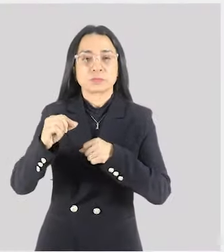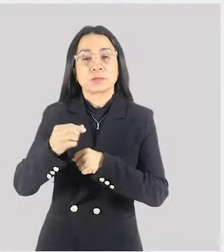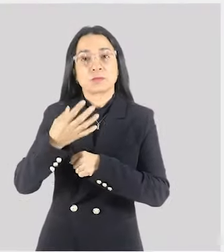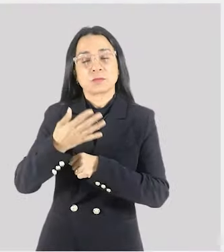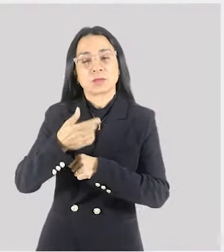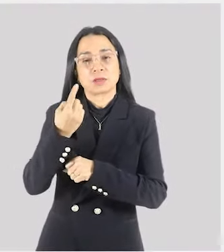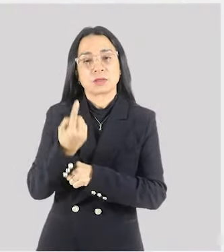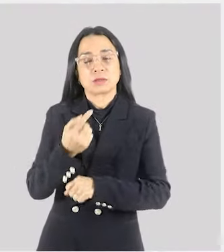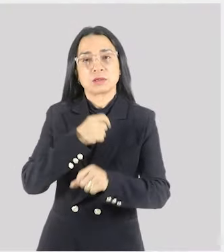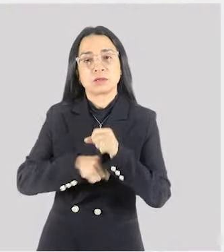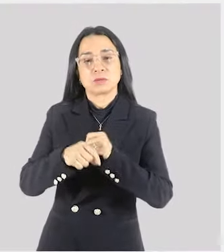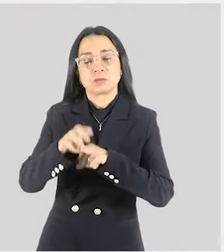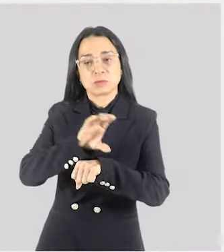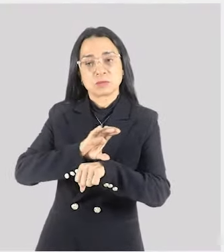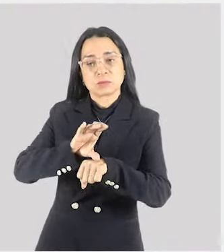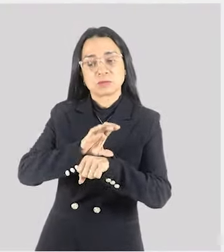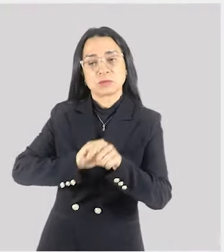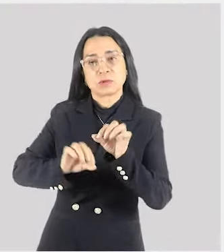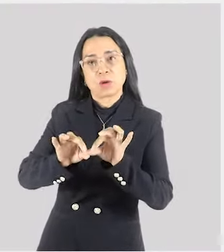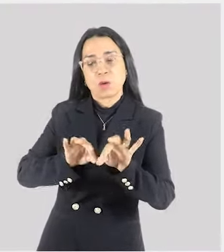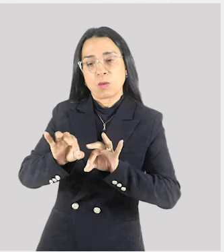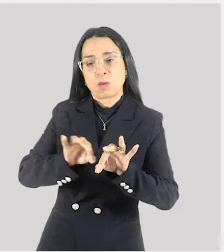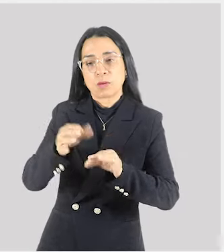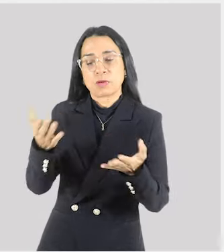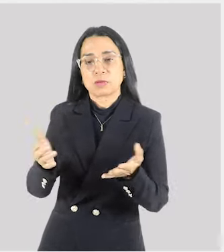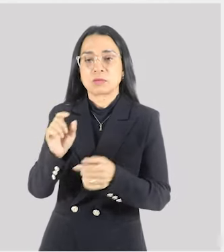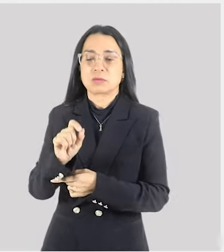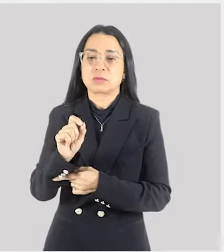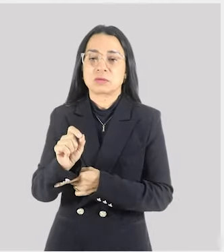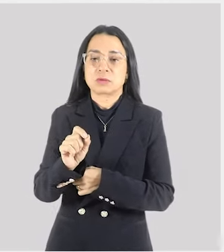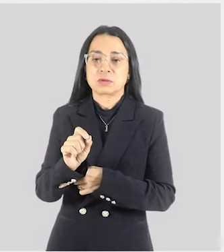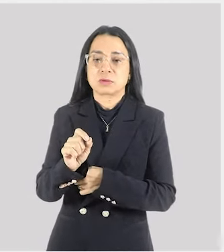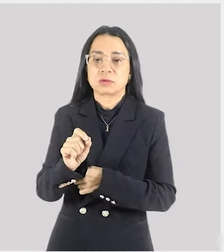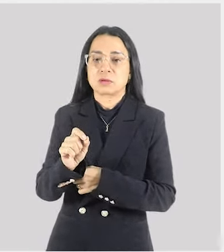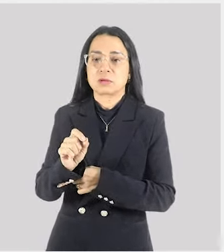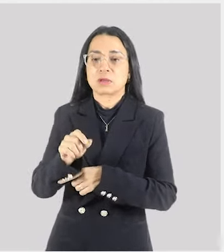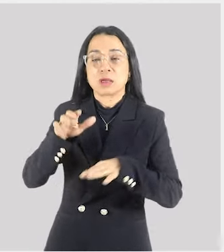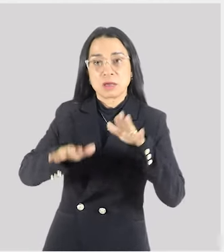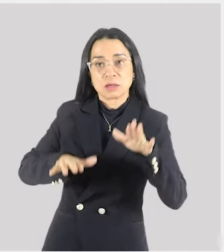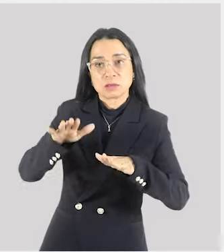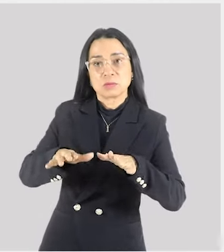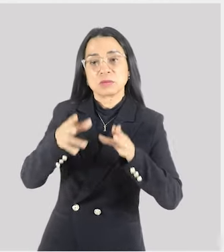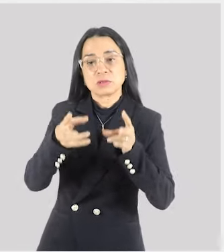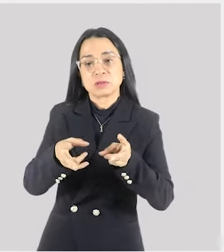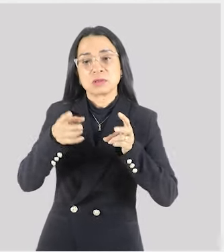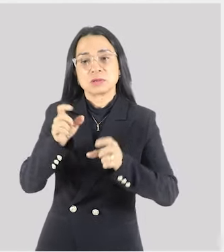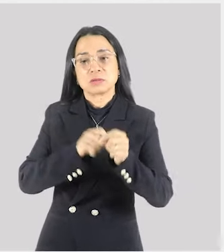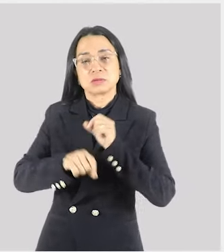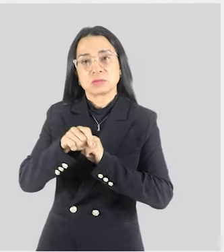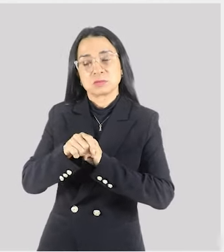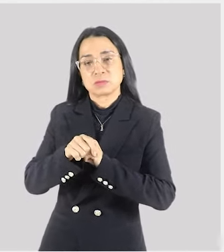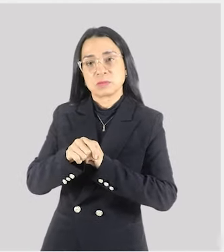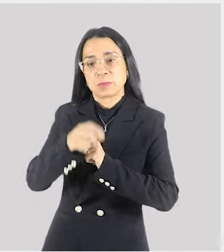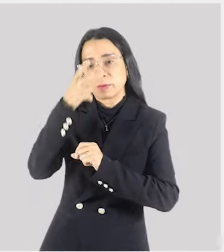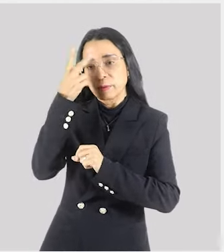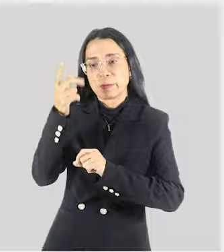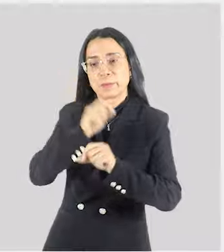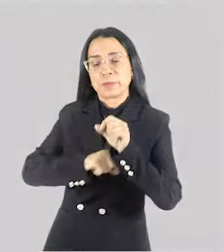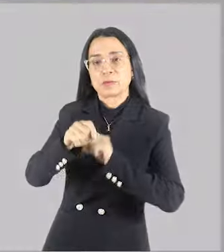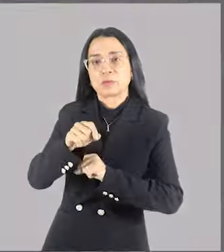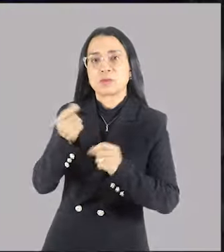Constituição é que estabelece por is portanto que a estabilidade será adquirida pelos servidores pelos detentores de